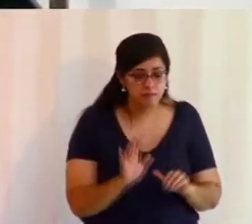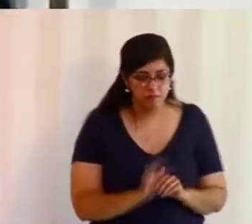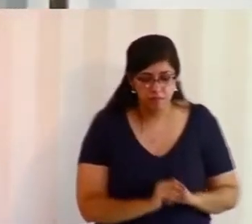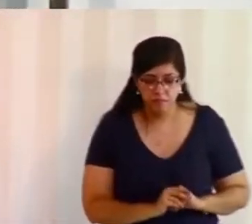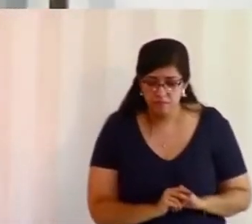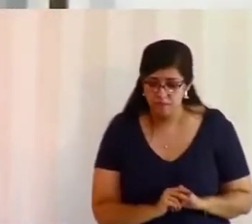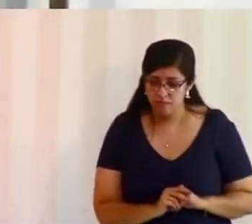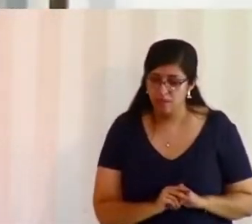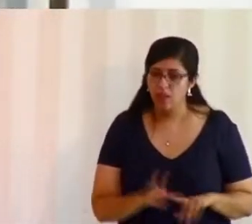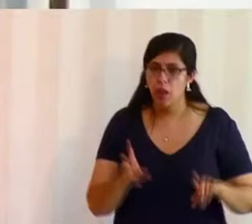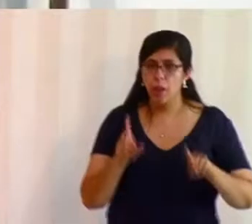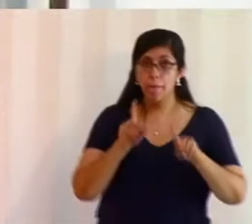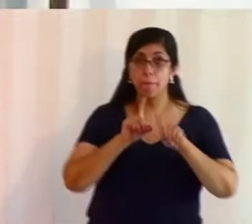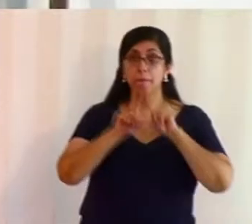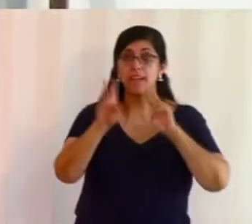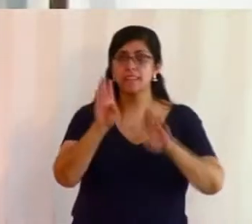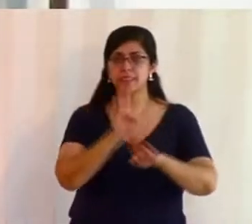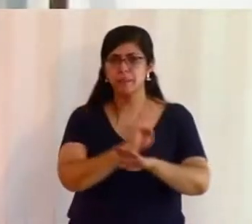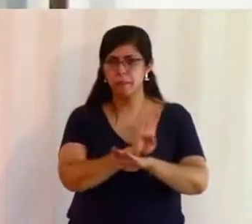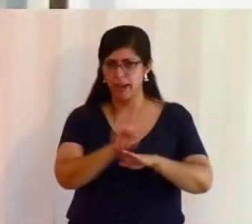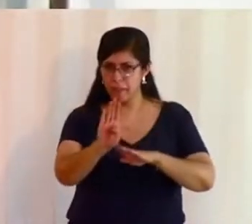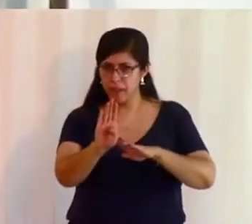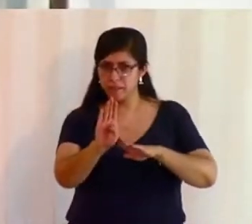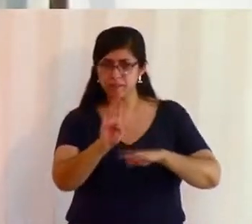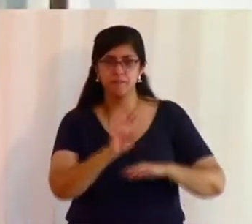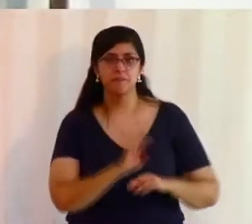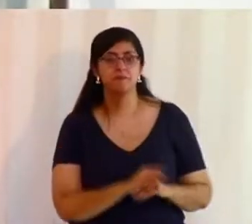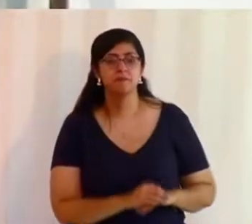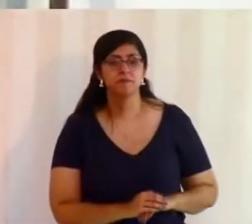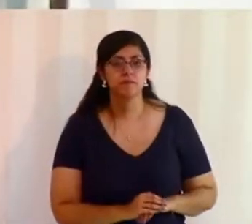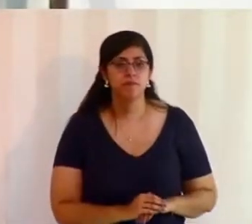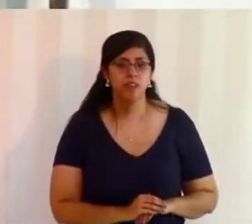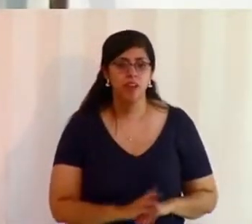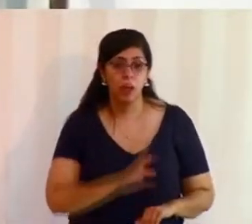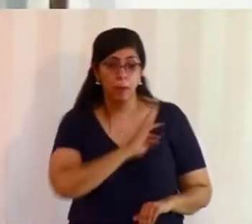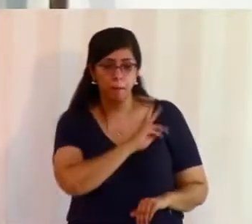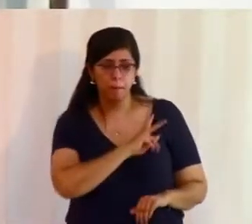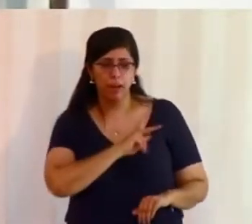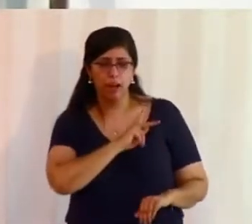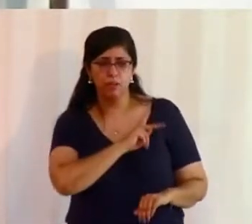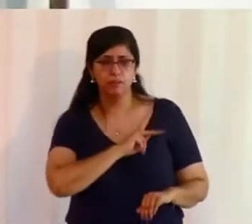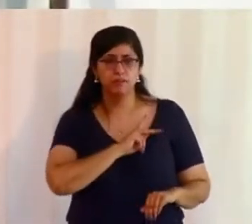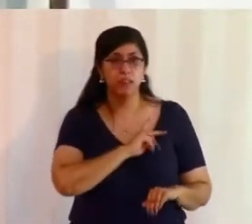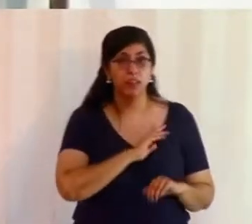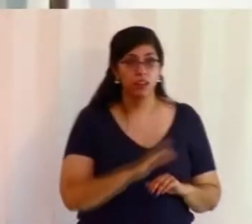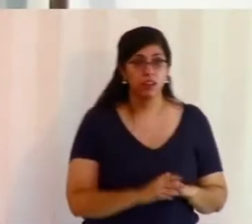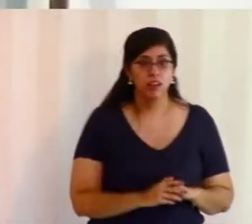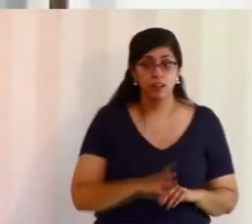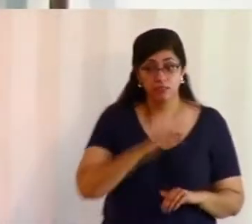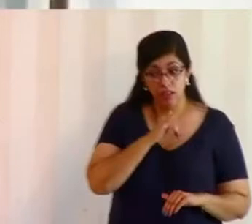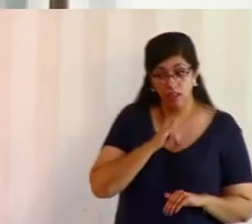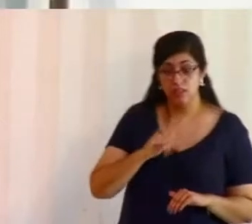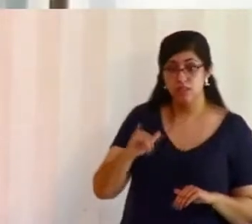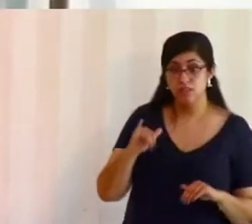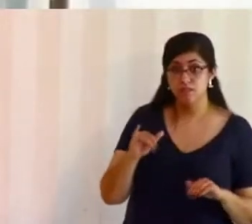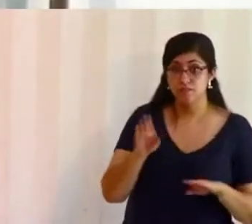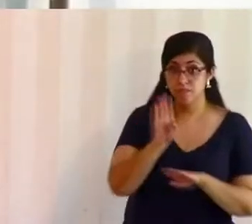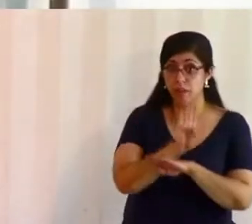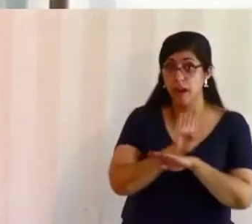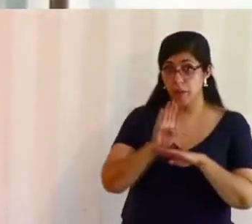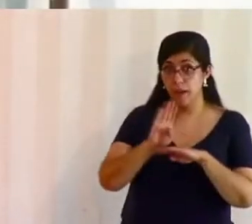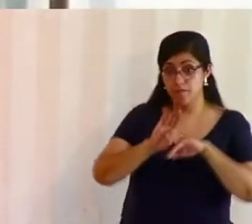Mas a discussão entre Paulo e Barnabé é tão grande, que houve, conforme o texto diz, uma grande desavença, que eles se